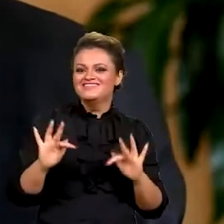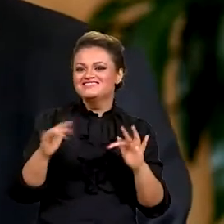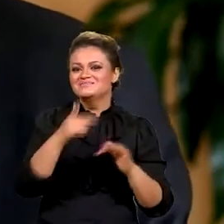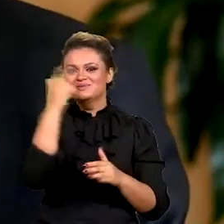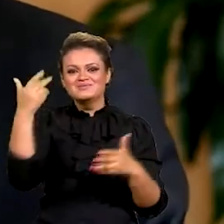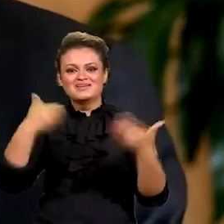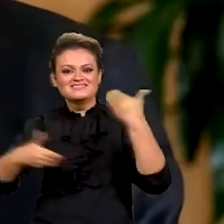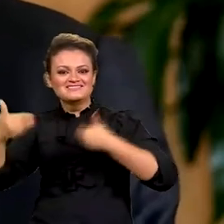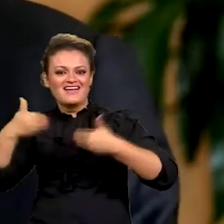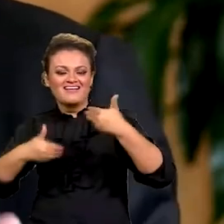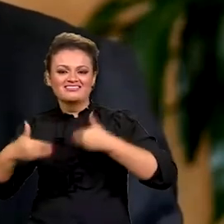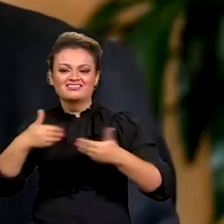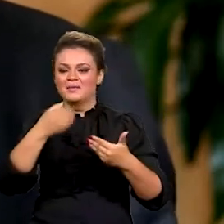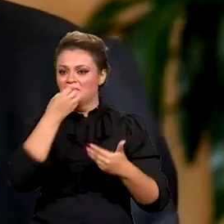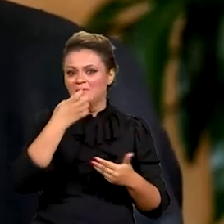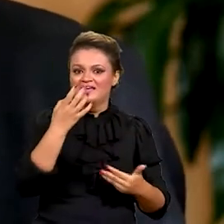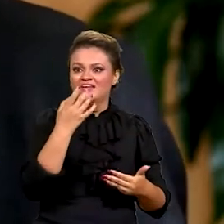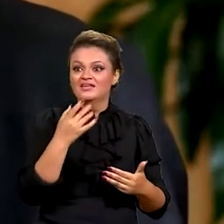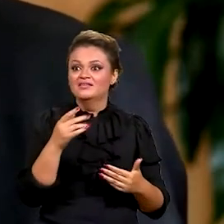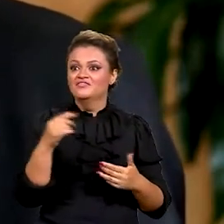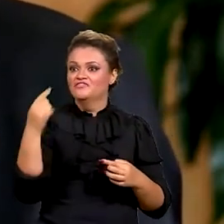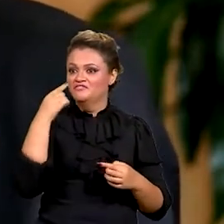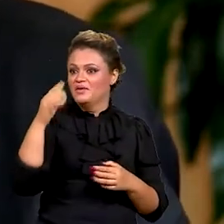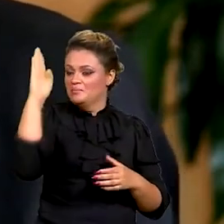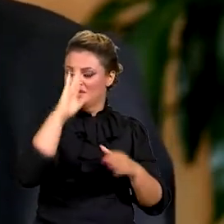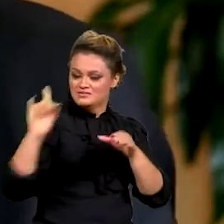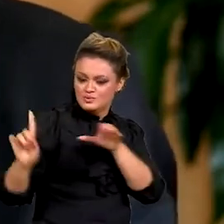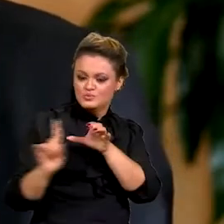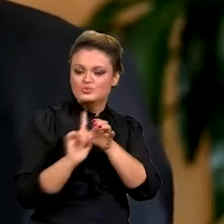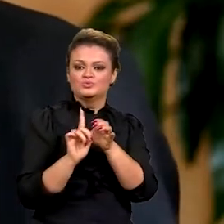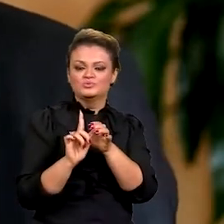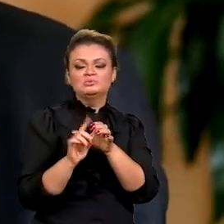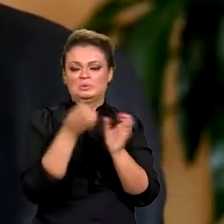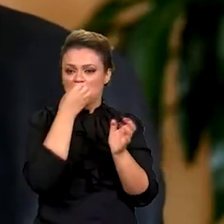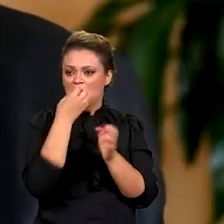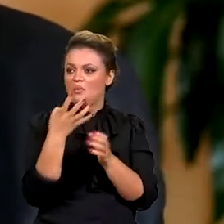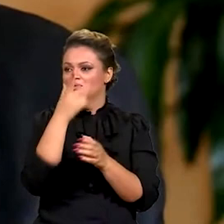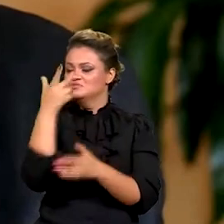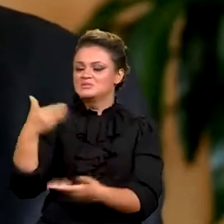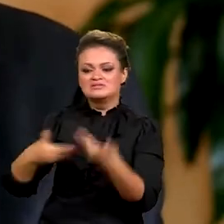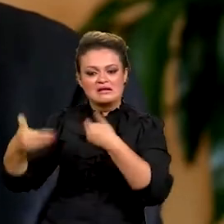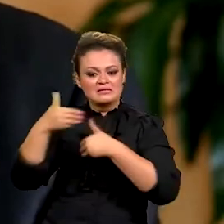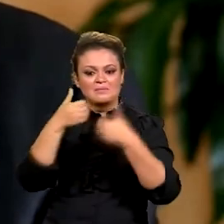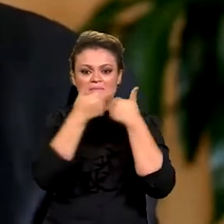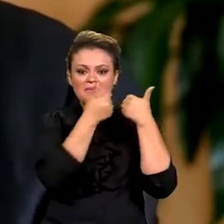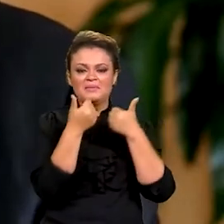É como se fosse uma coisa nova que estivesse chegando a participar da reunião,